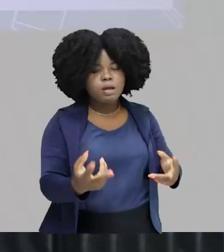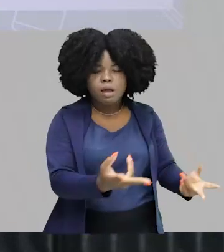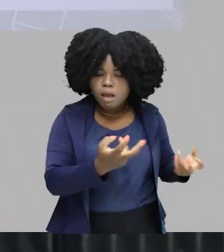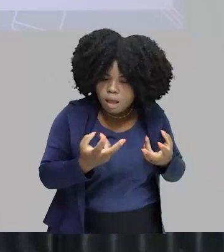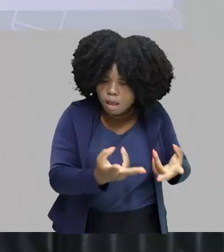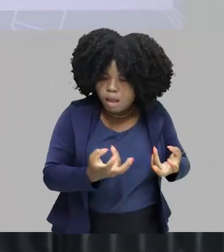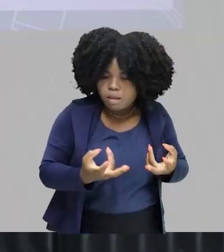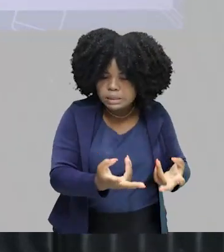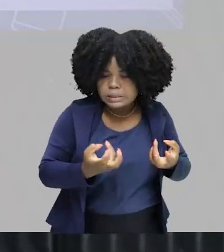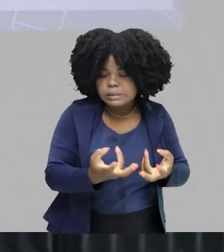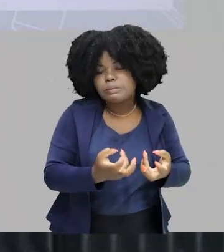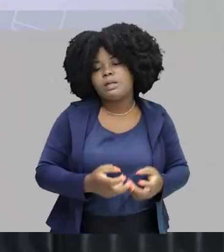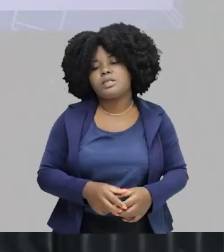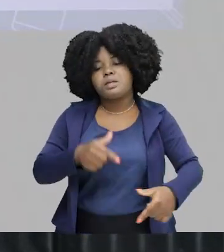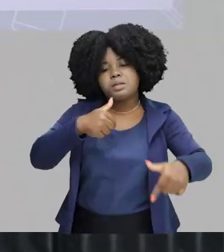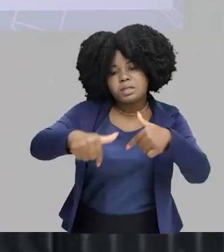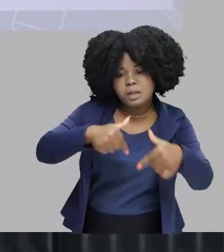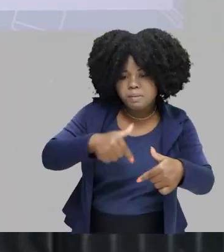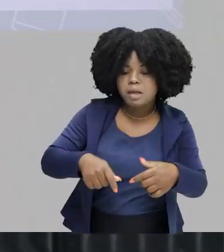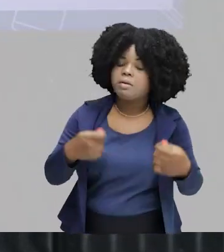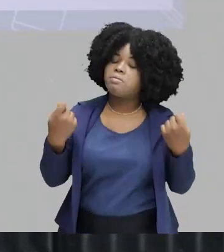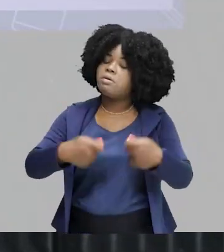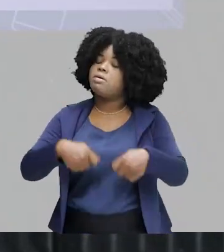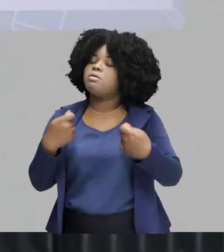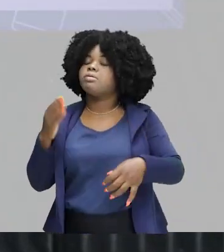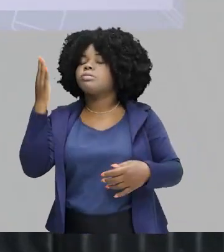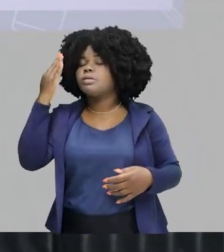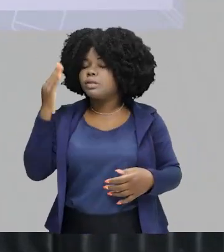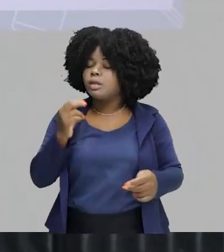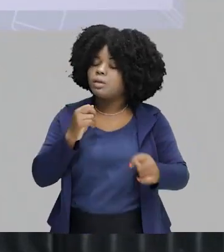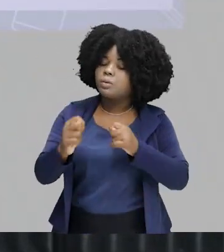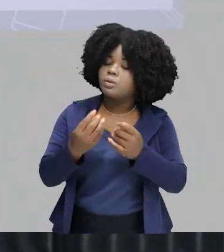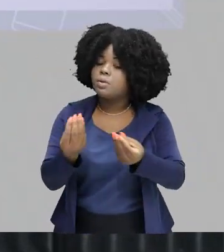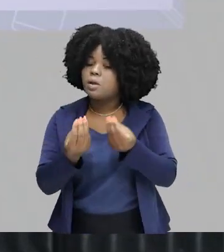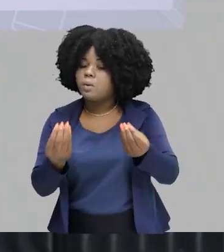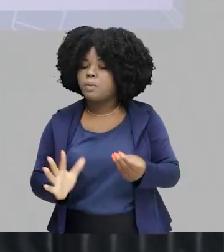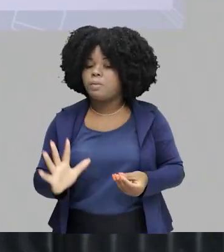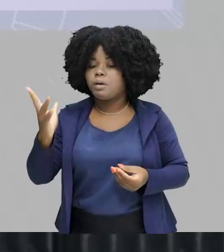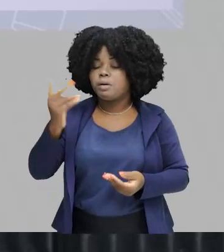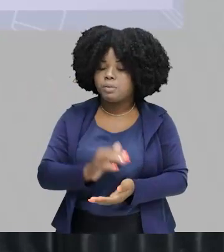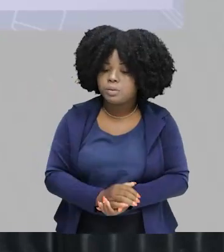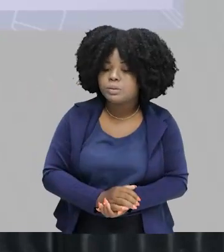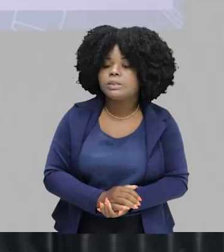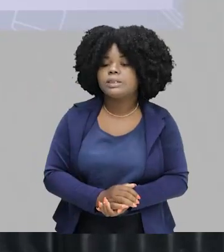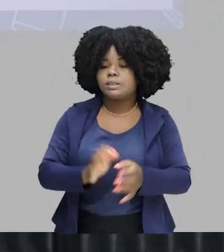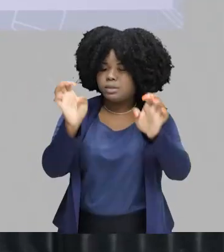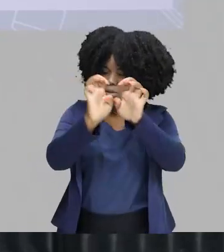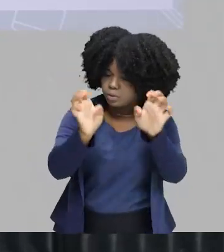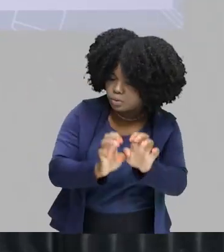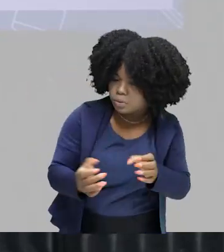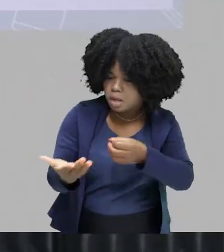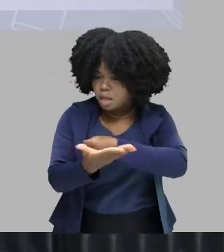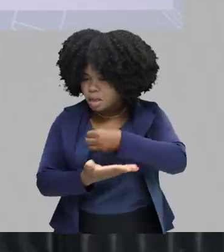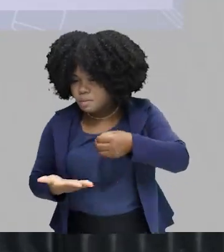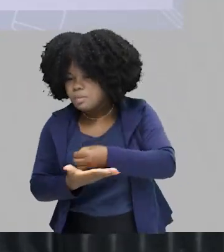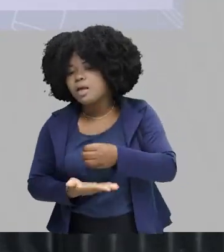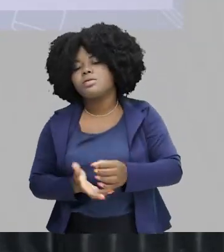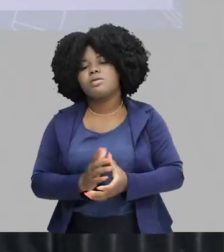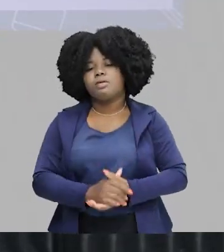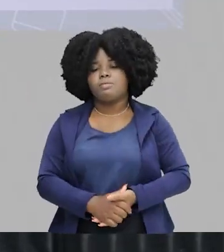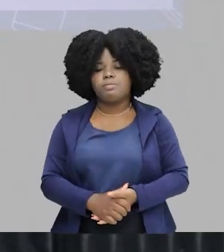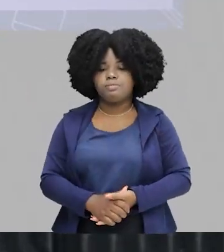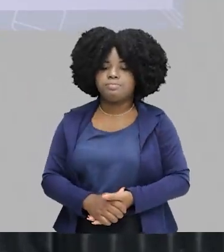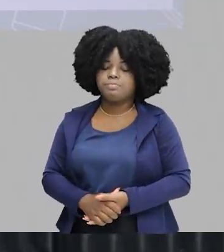gente precisa entender a economia. É parte fundamental, é a infraestrutura, a base da existência